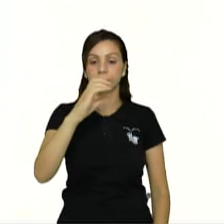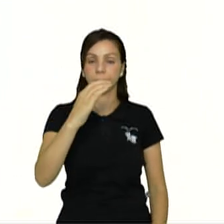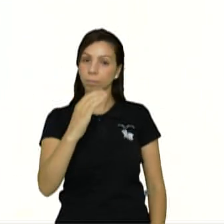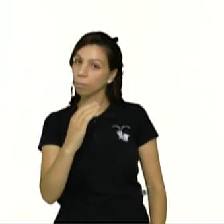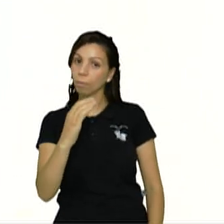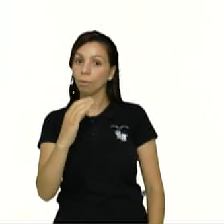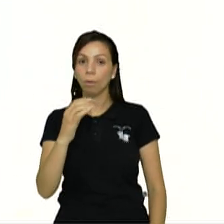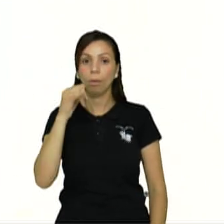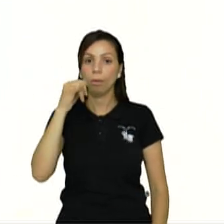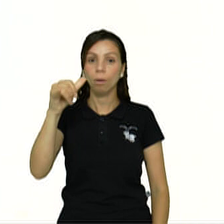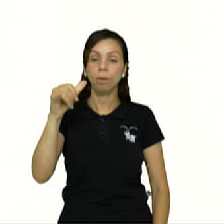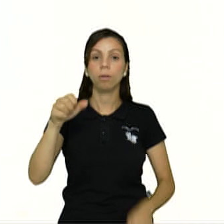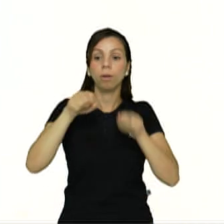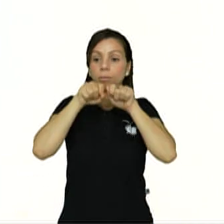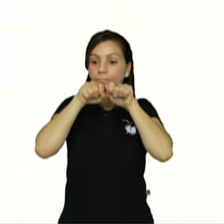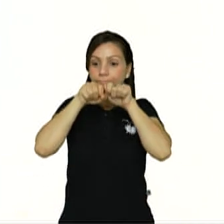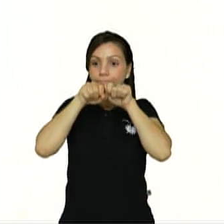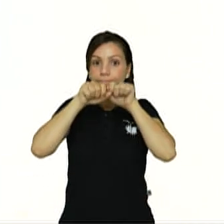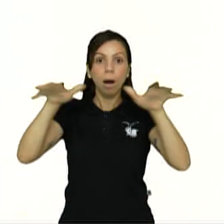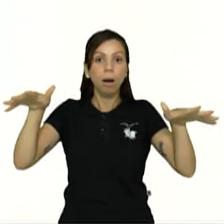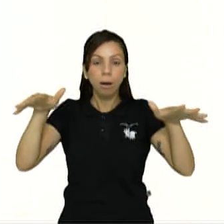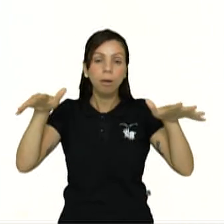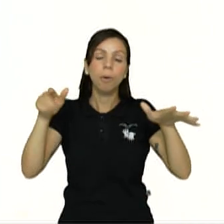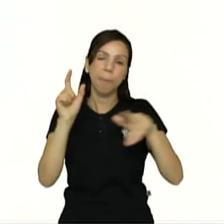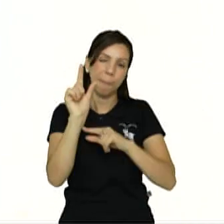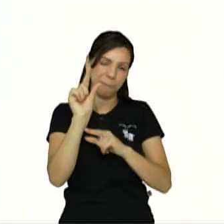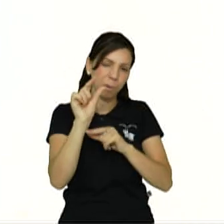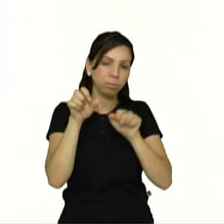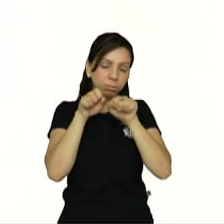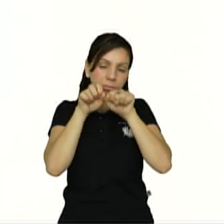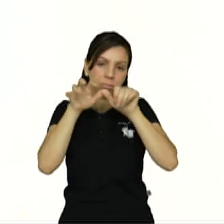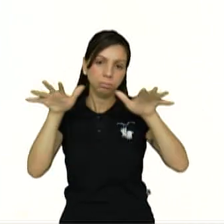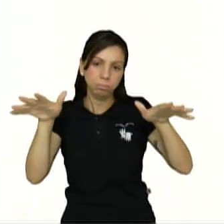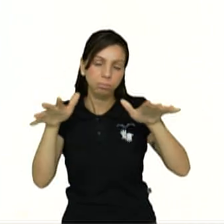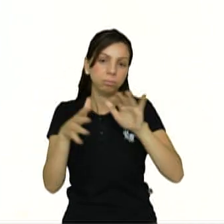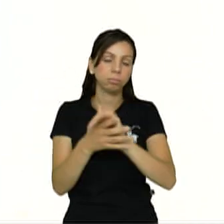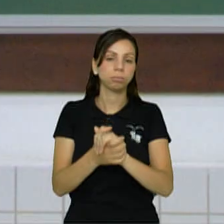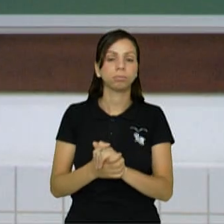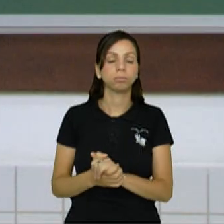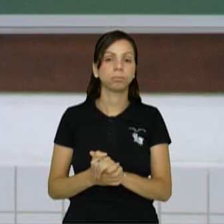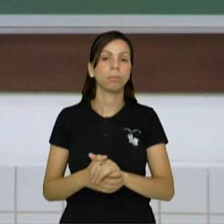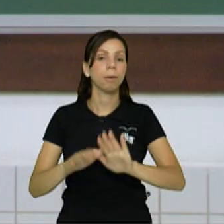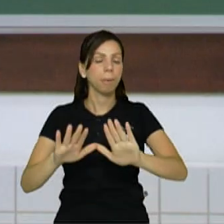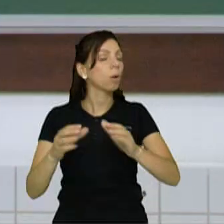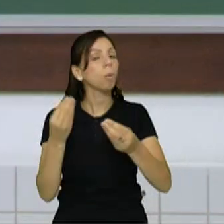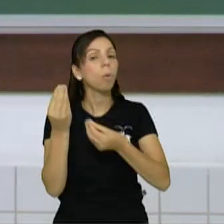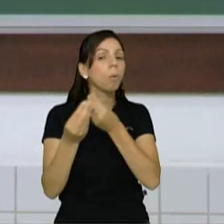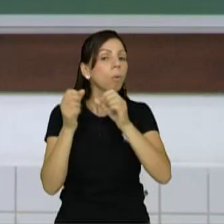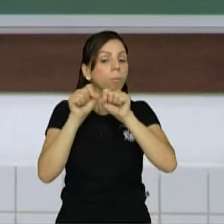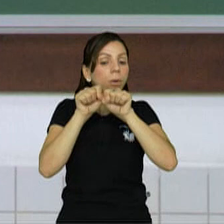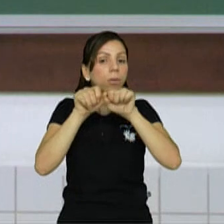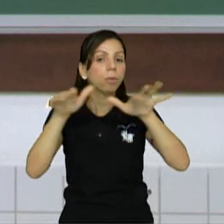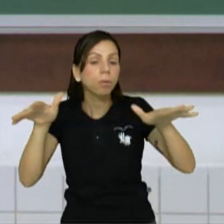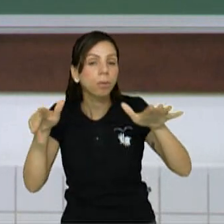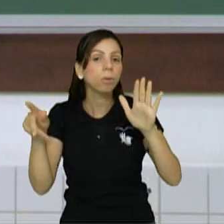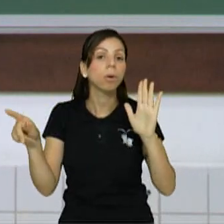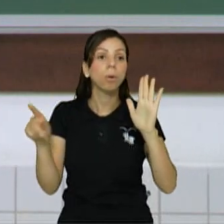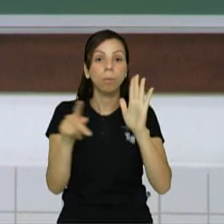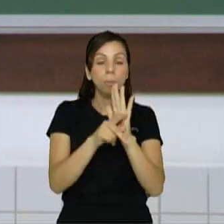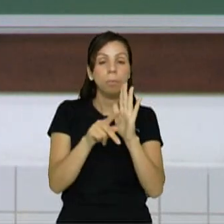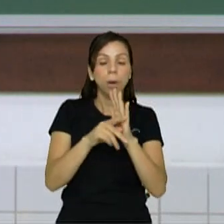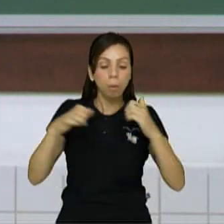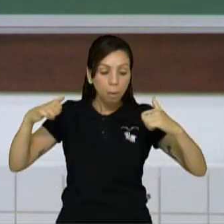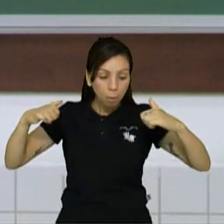se conserva, tá? Ela dissipa um pouco dessa energia. Professor, mas como é que dissipa? Pessoal, o próprio barulho,